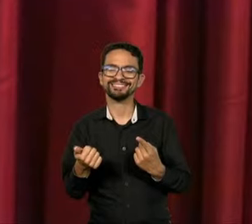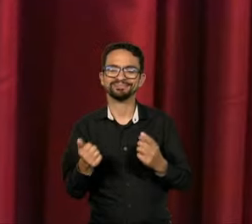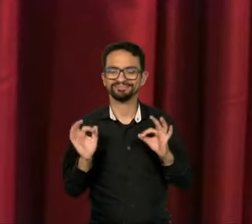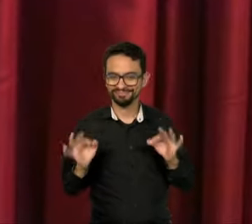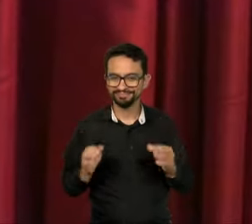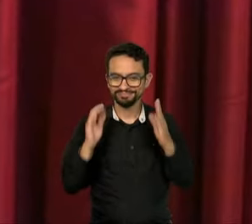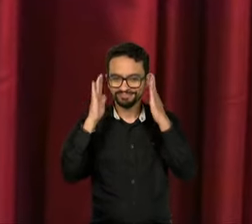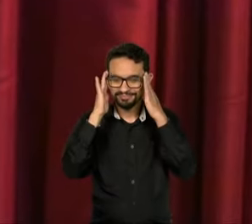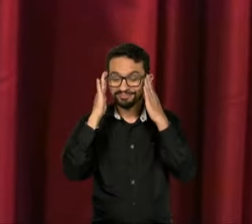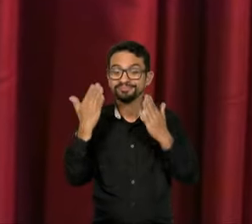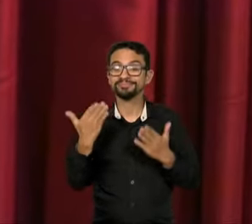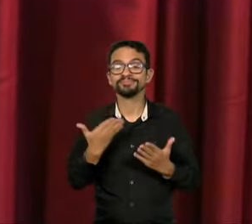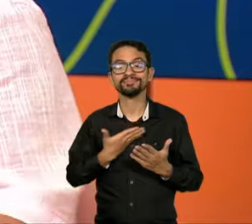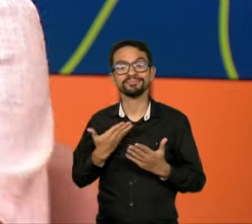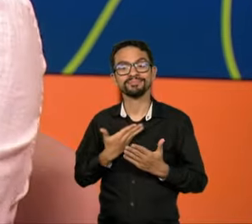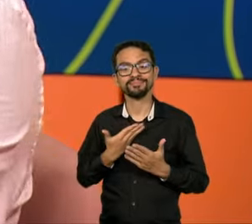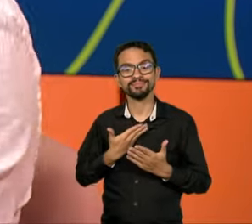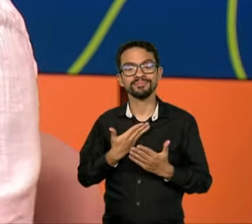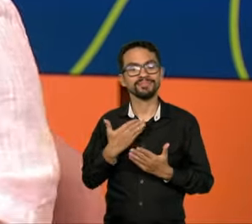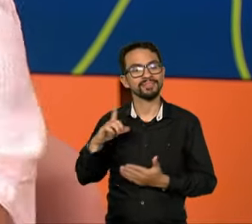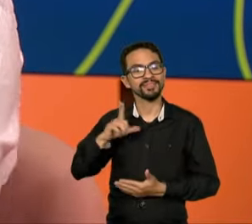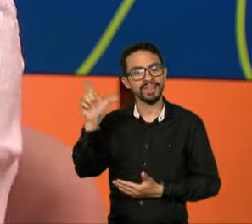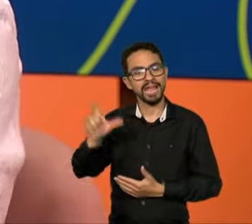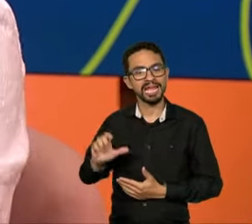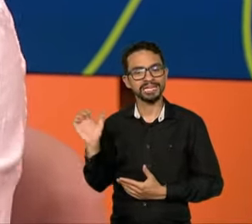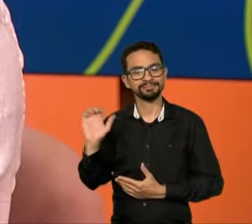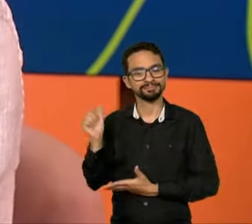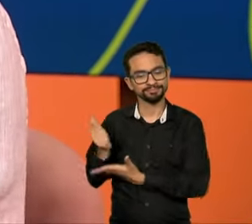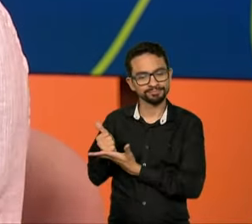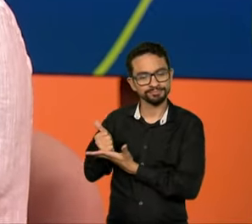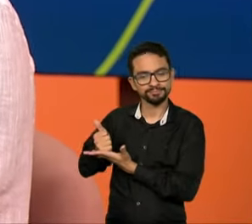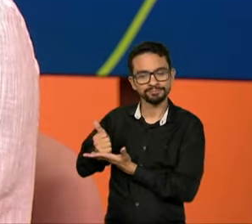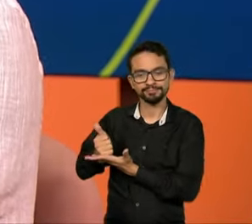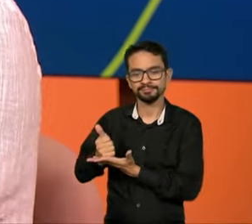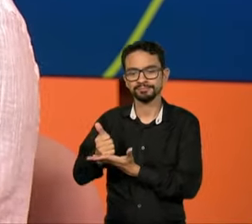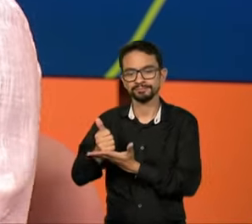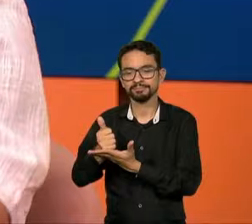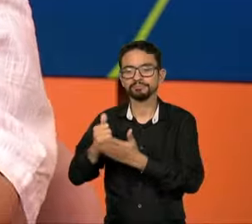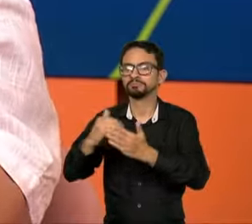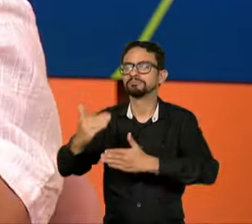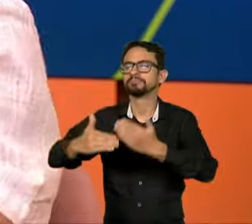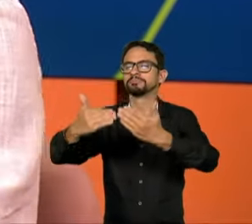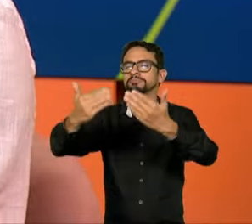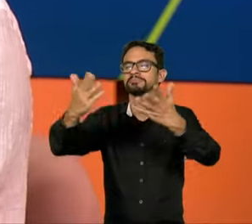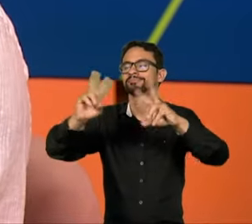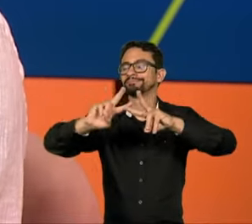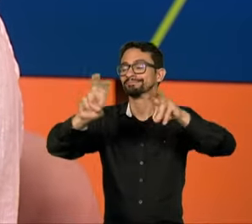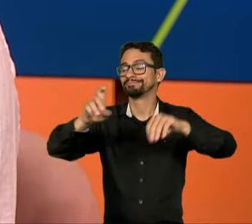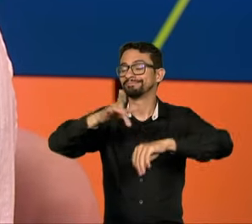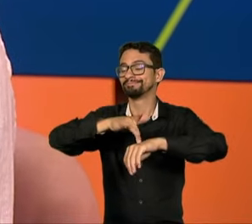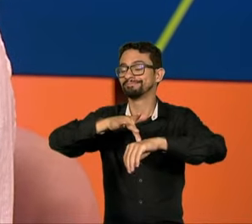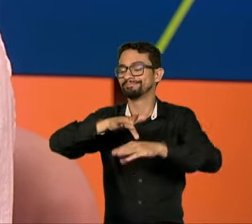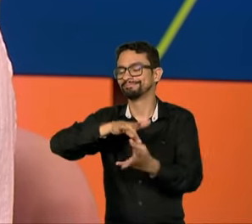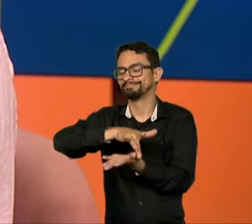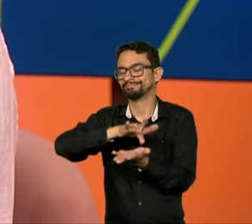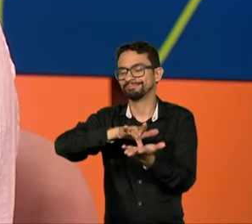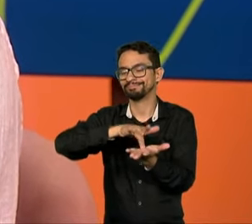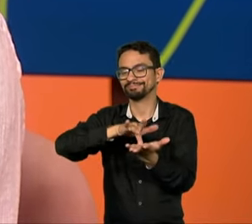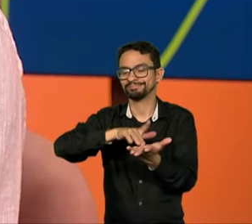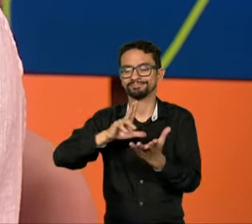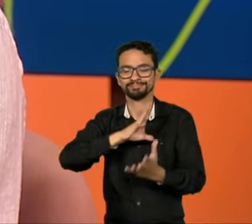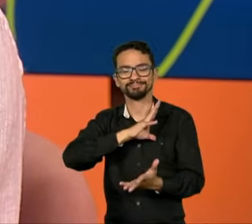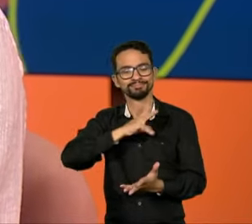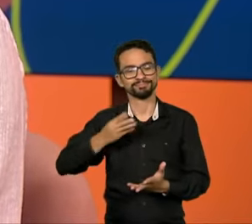que era o amigo Todd, um amigo gay, que levava ela para essa carreira de falso travesti,